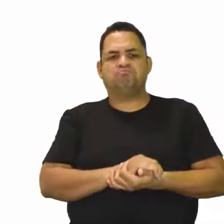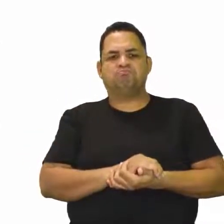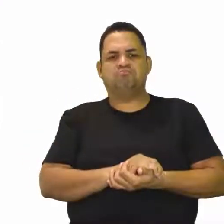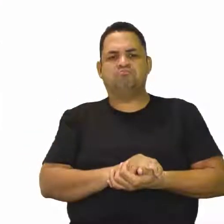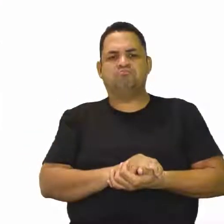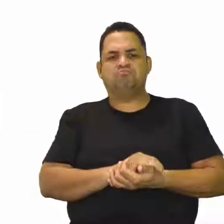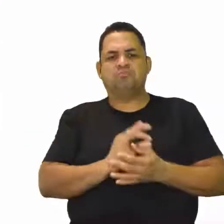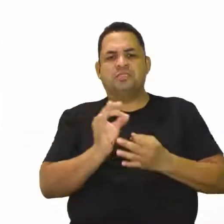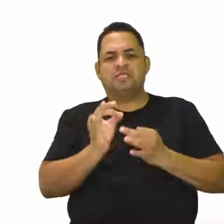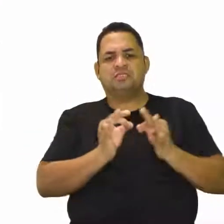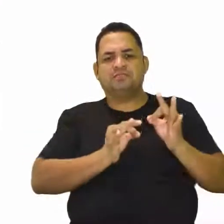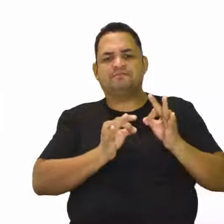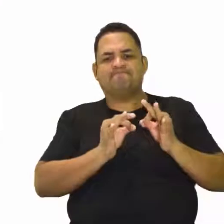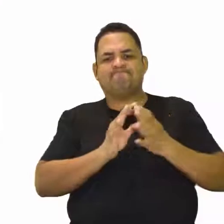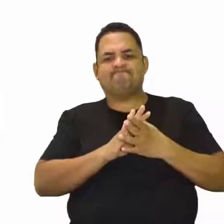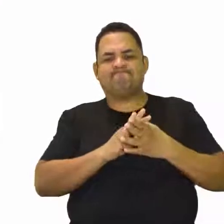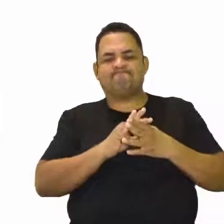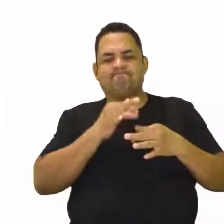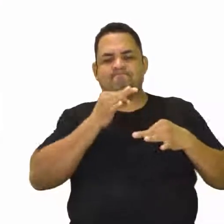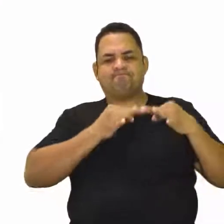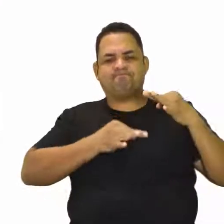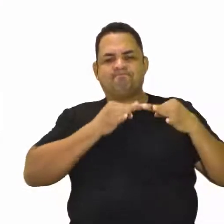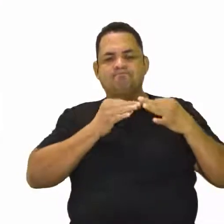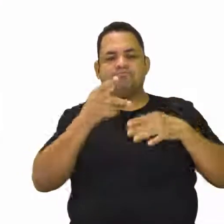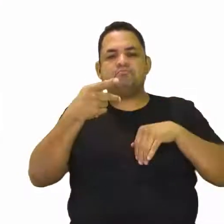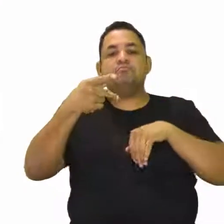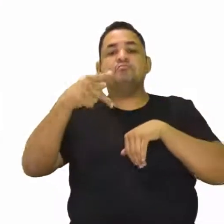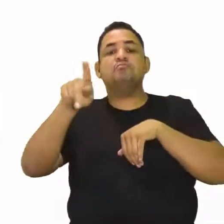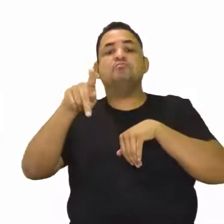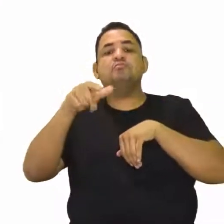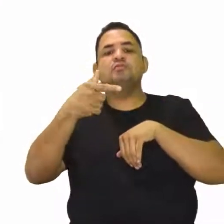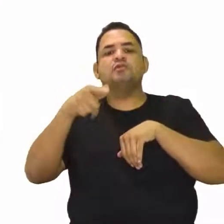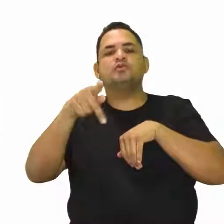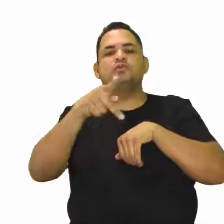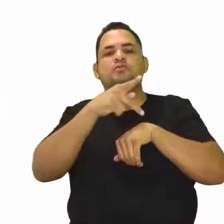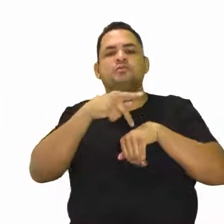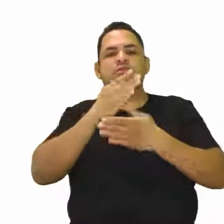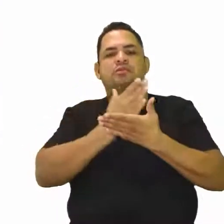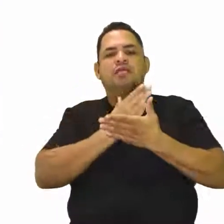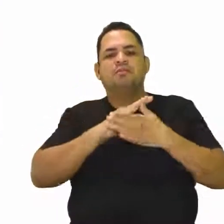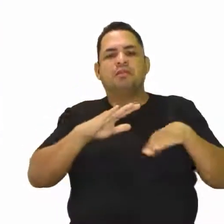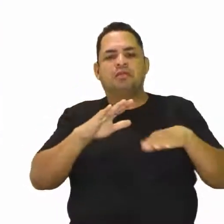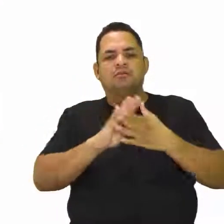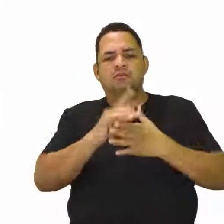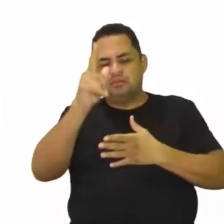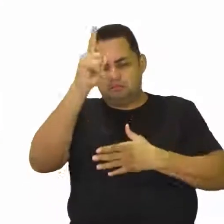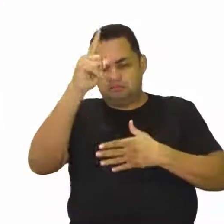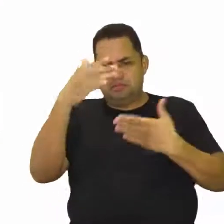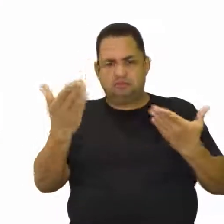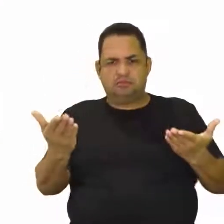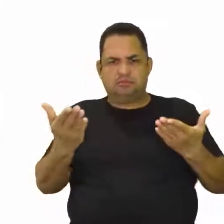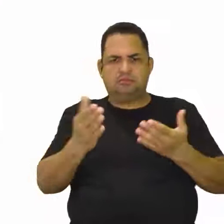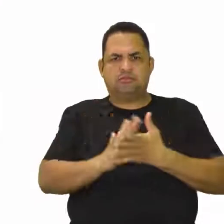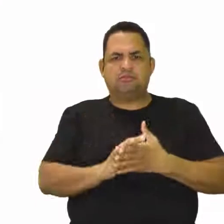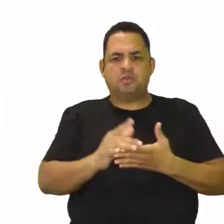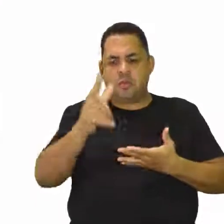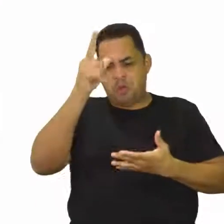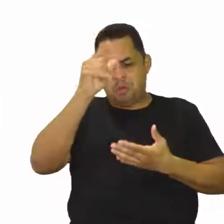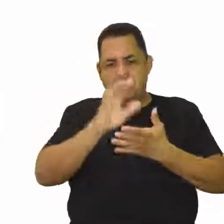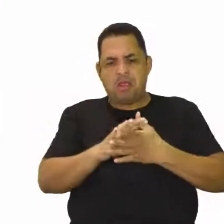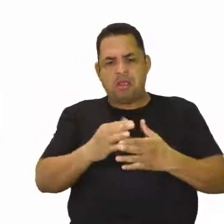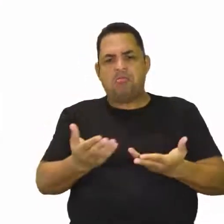essas ordens dos outros países em querer eliminar a Alemanha. Tanto é que a Alemanha hoje ela é respeitada no